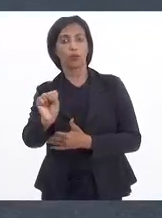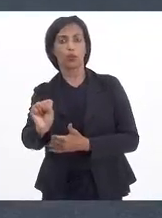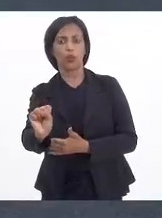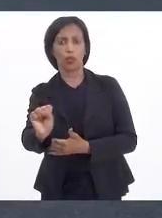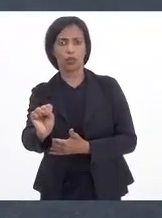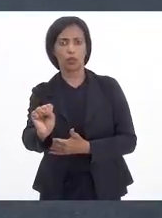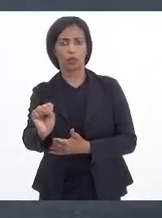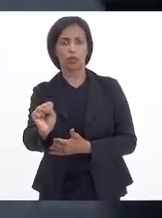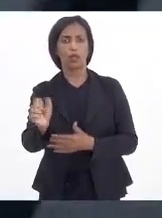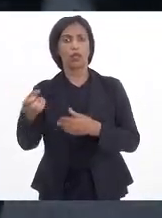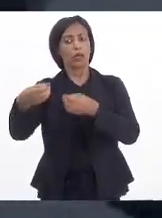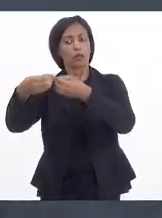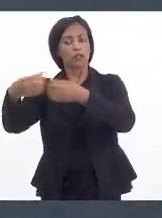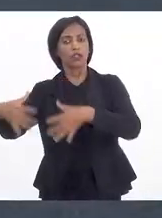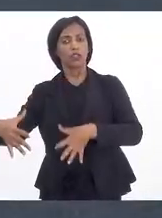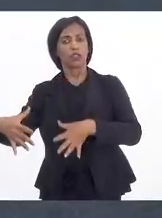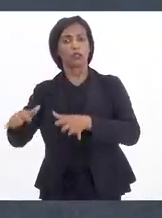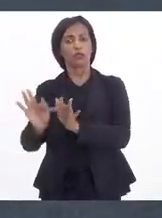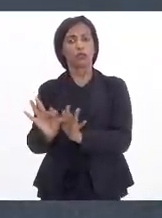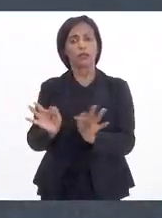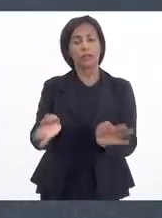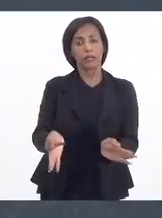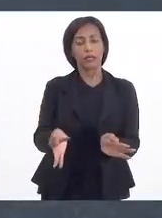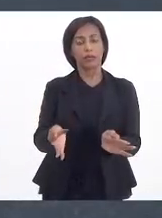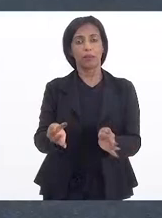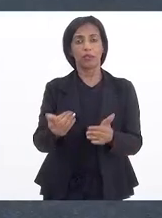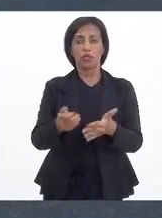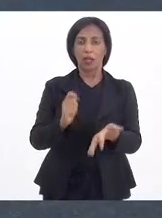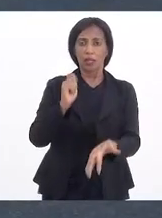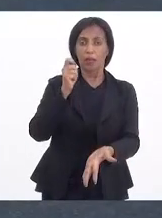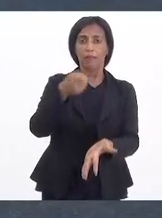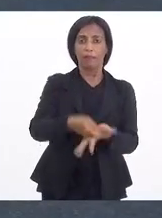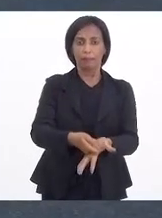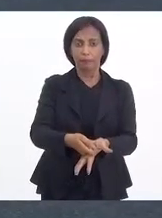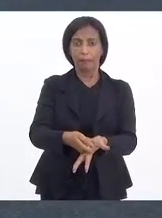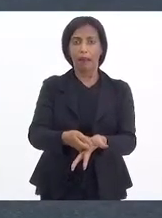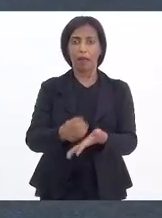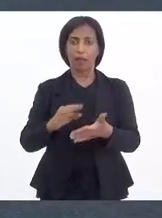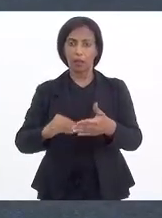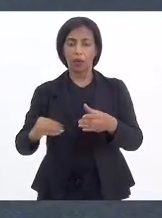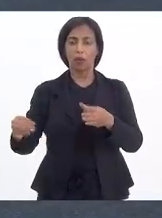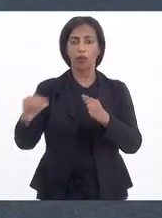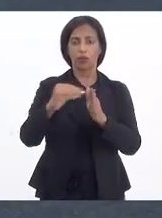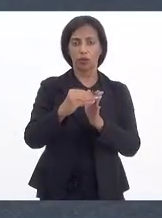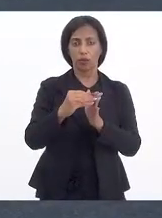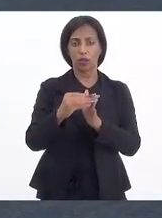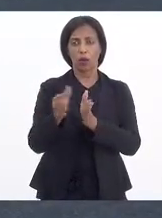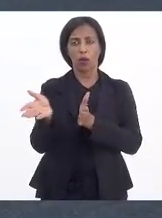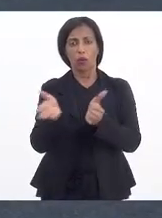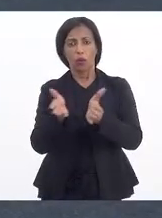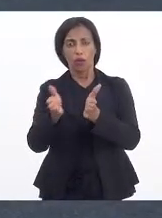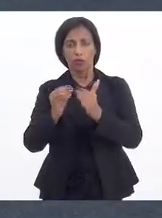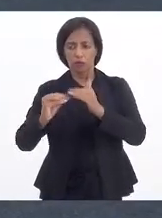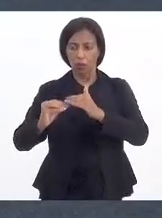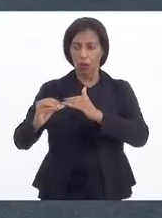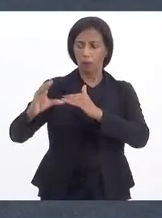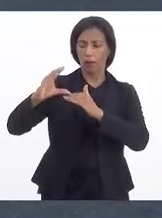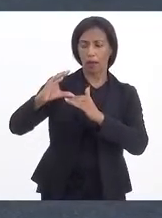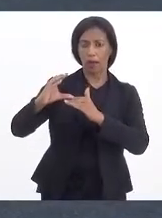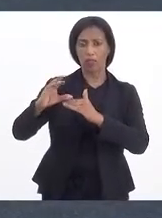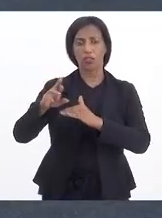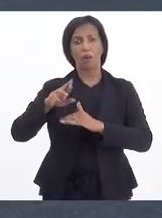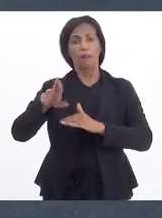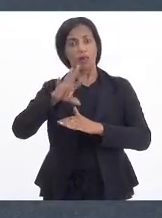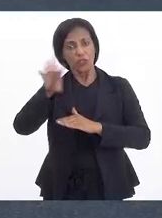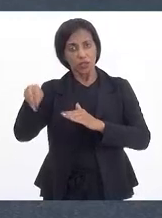era você já eu desclassificada do simples que passe pague né o adicional correspondente àquele é certo mas que